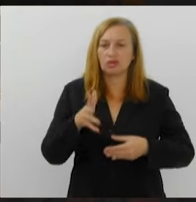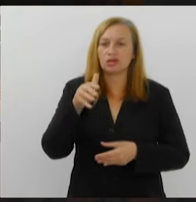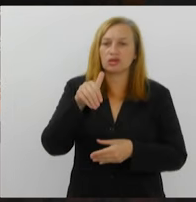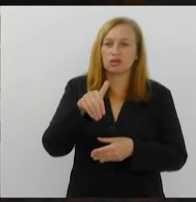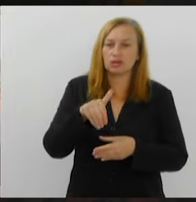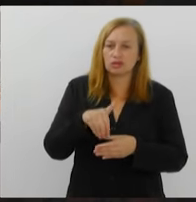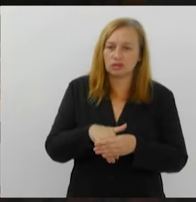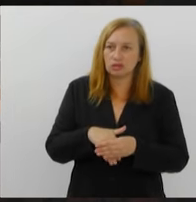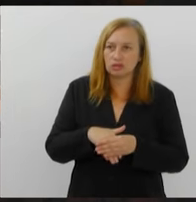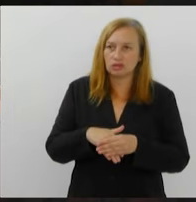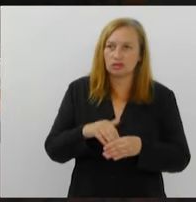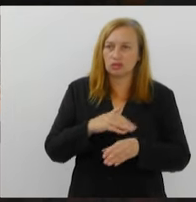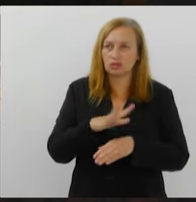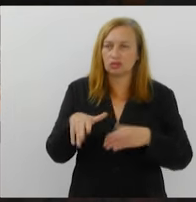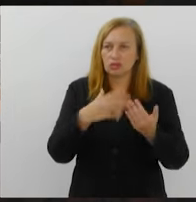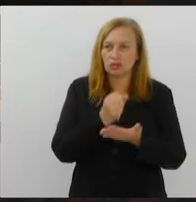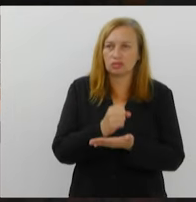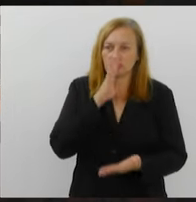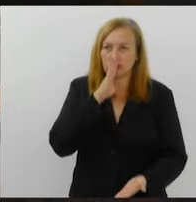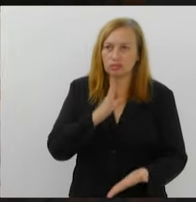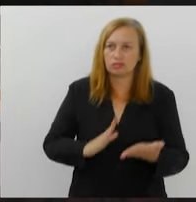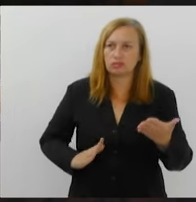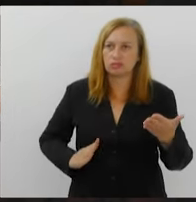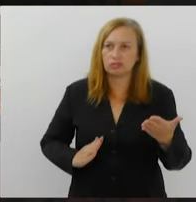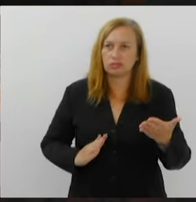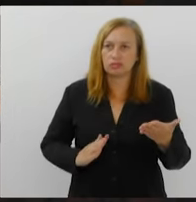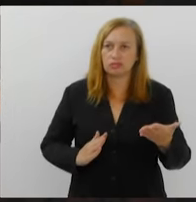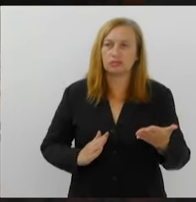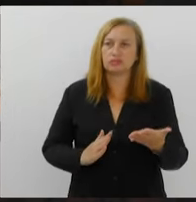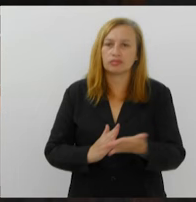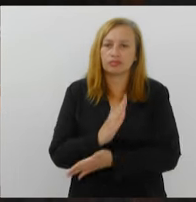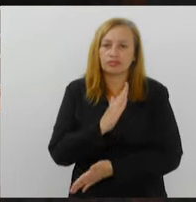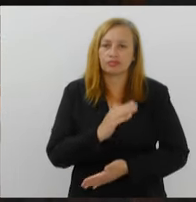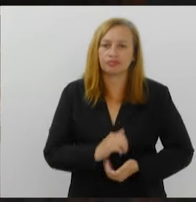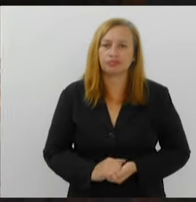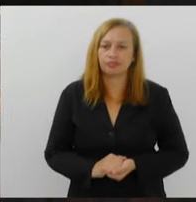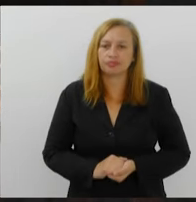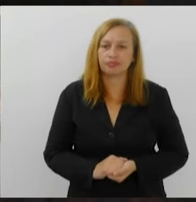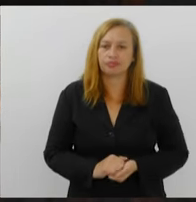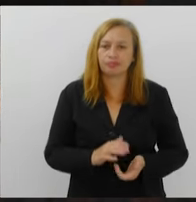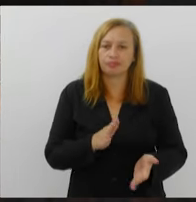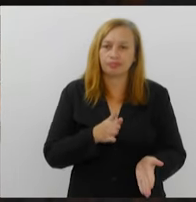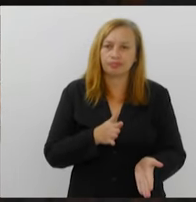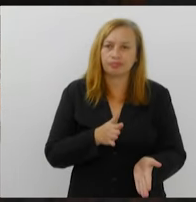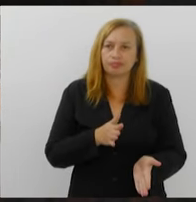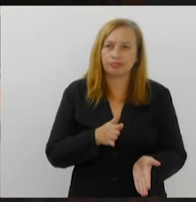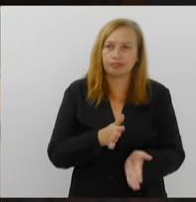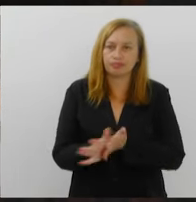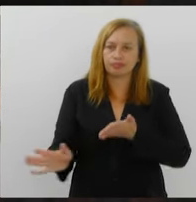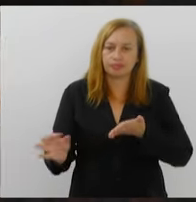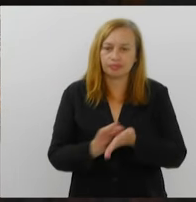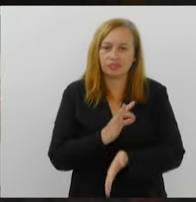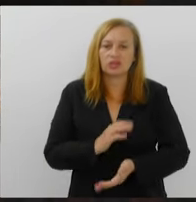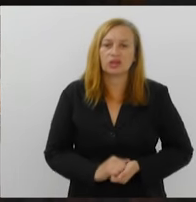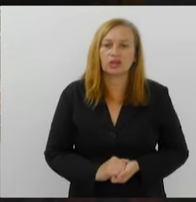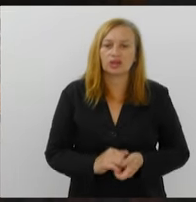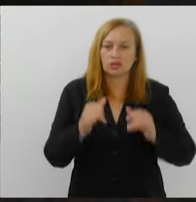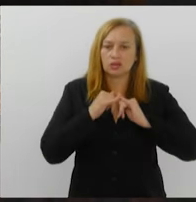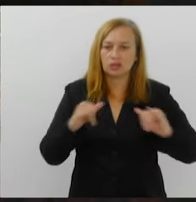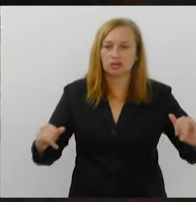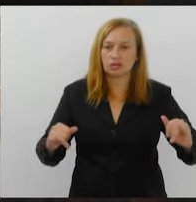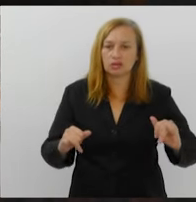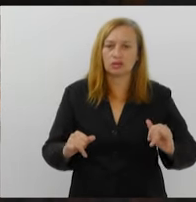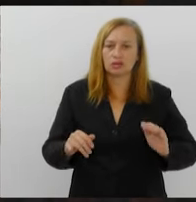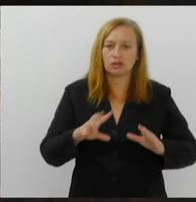discussão. Em votação, os senhores que aprovam, permaneçam como estão. Aprovado, vai para publicação.